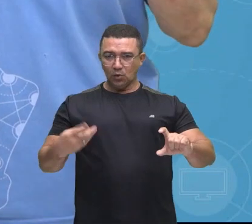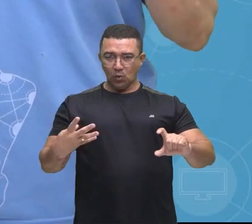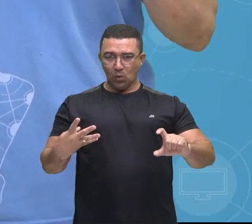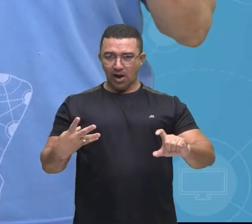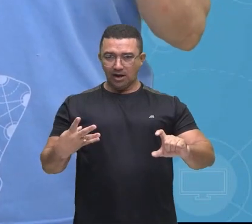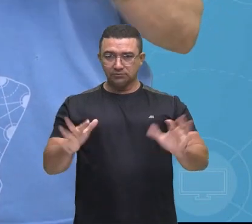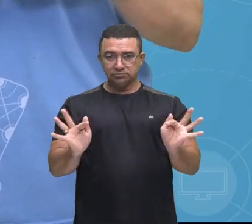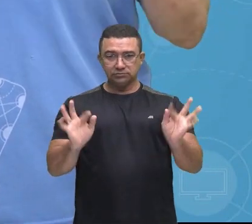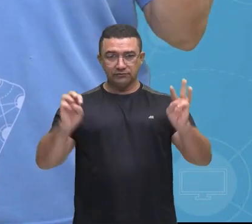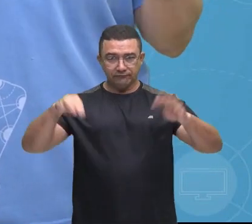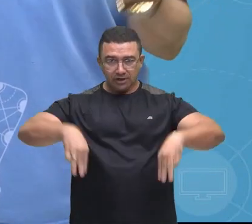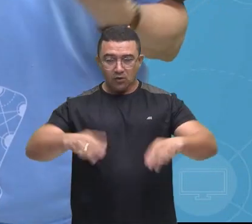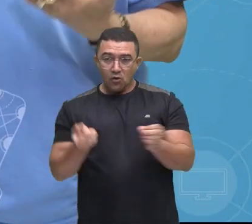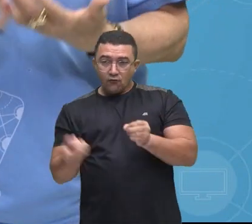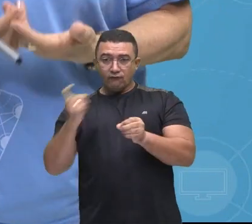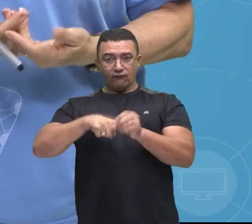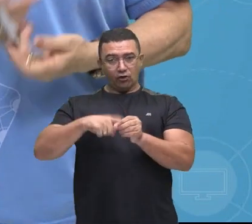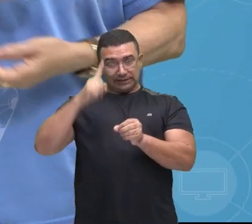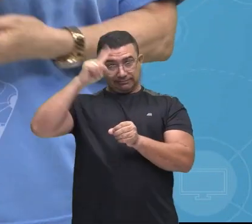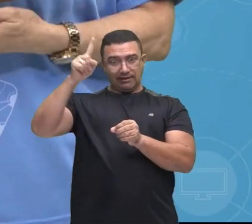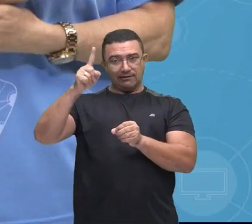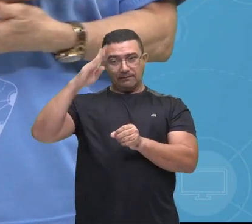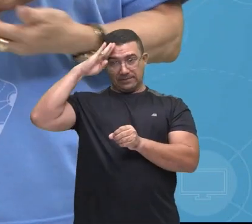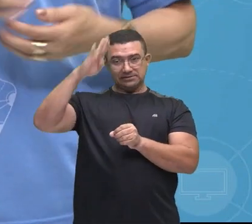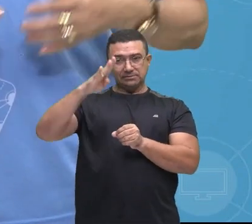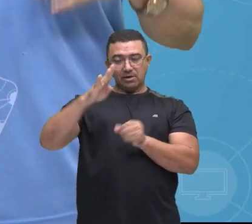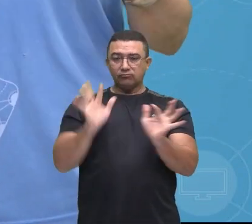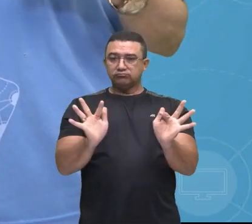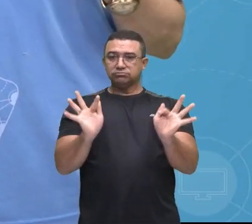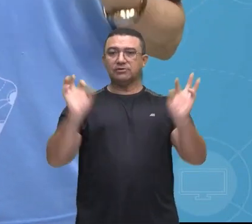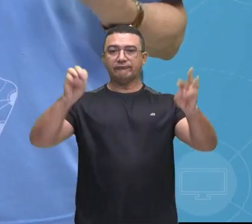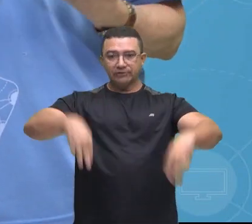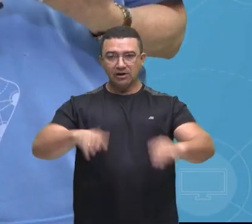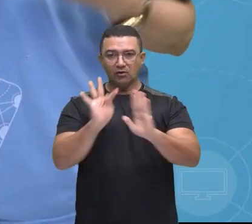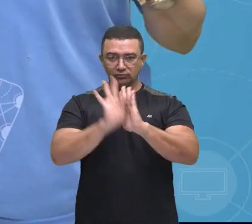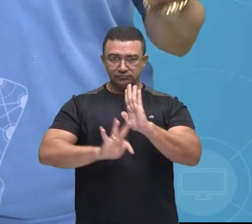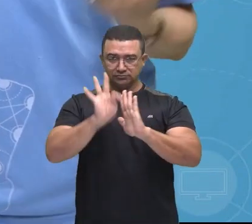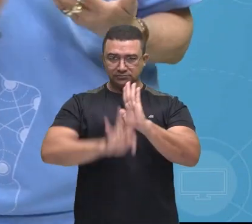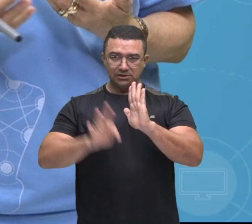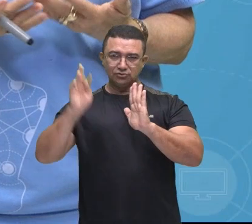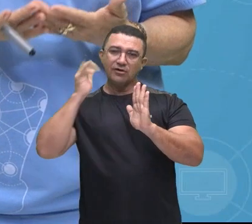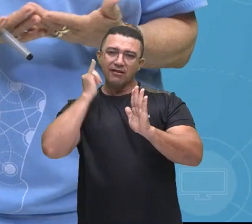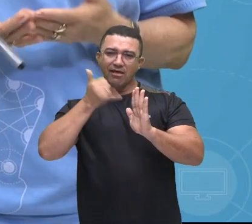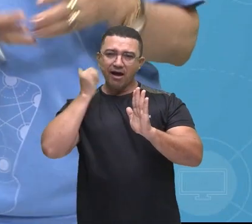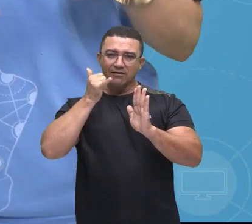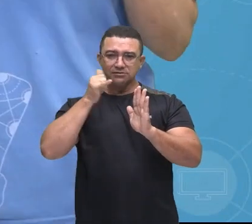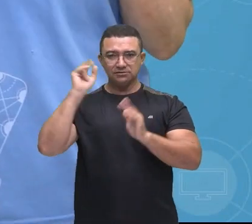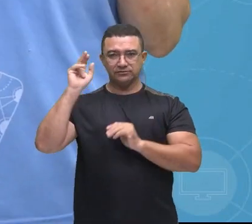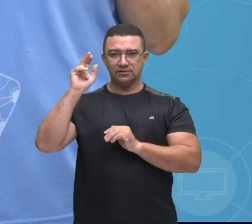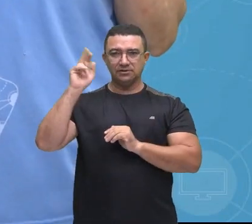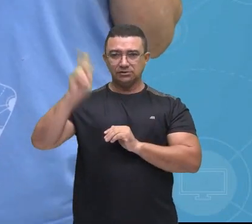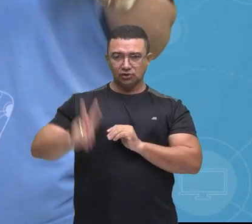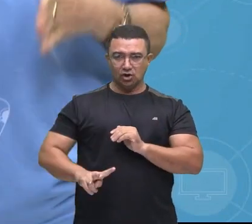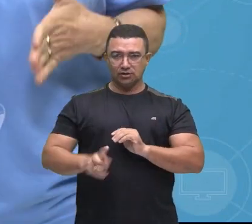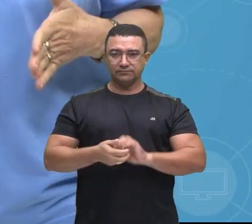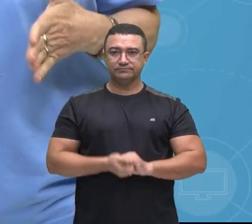nós retomamos a ideia principal e concluímos, né? Vemos o que aconteceu e concluímos. Então, para que serve o